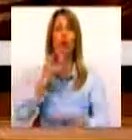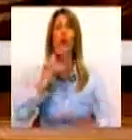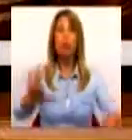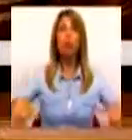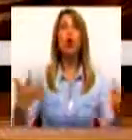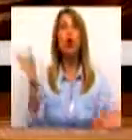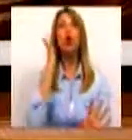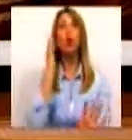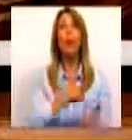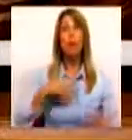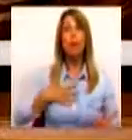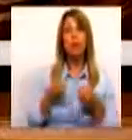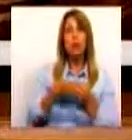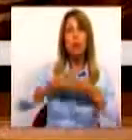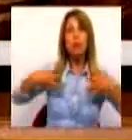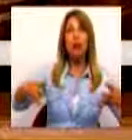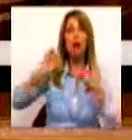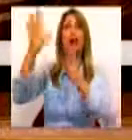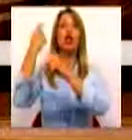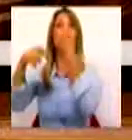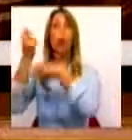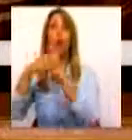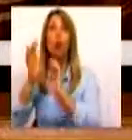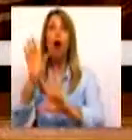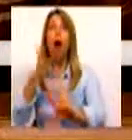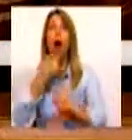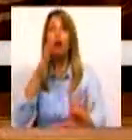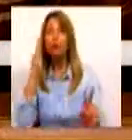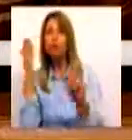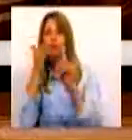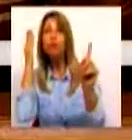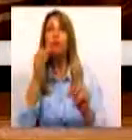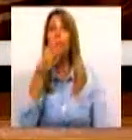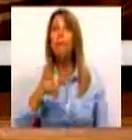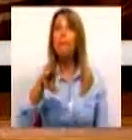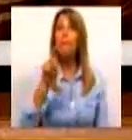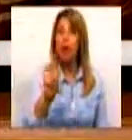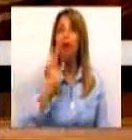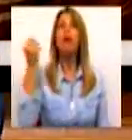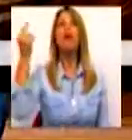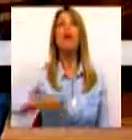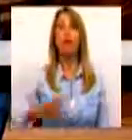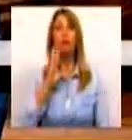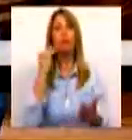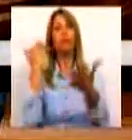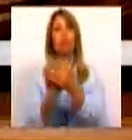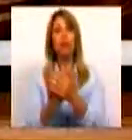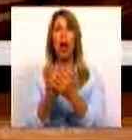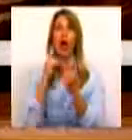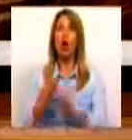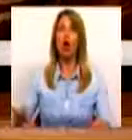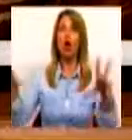empresas exportadoras, com particular atenção às PMEs, deve permitir uma renovação do tecido